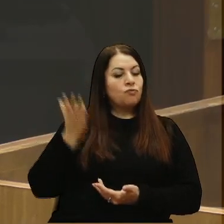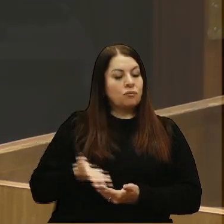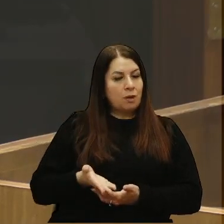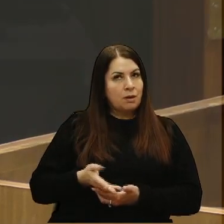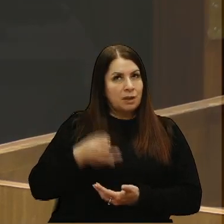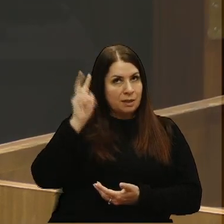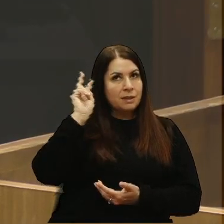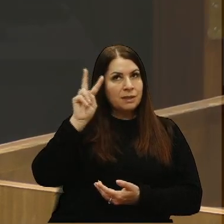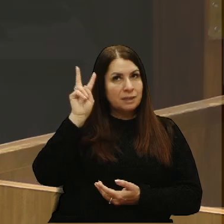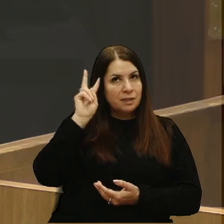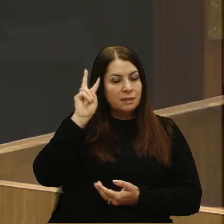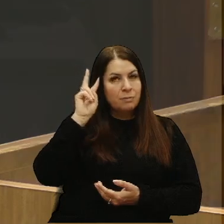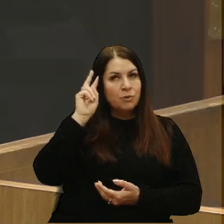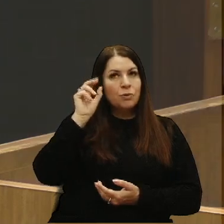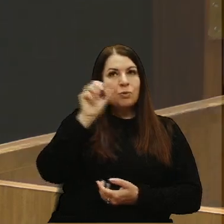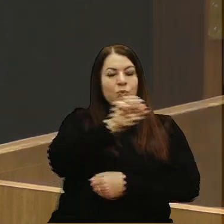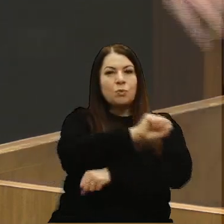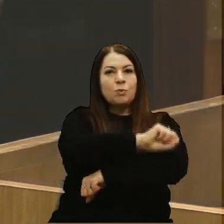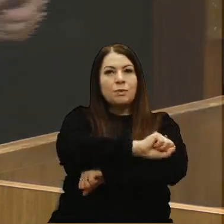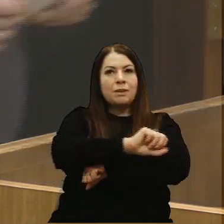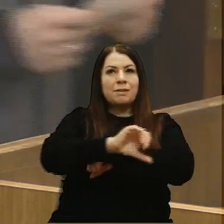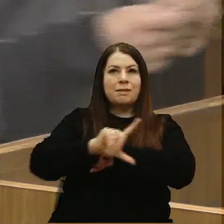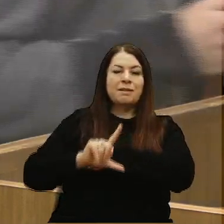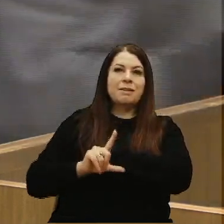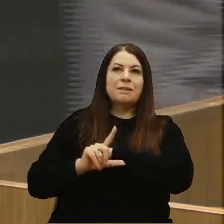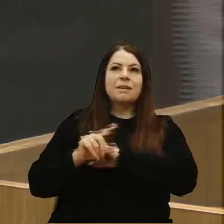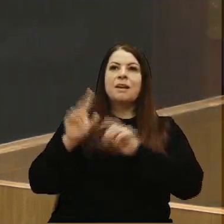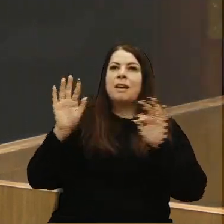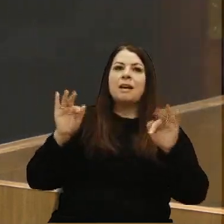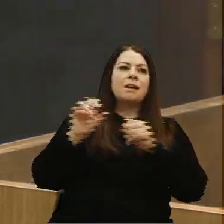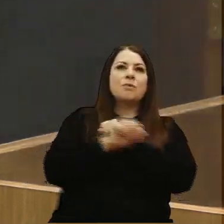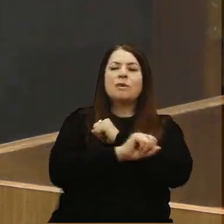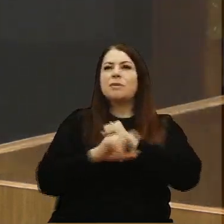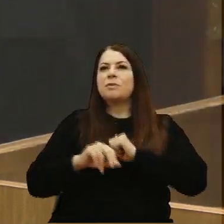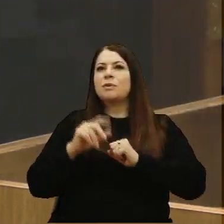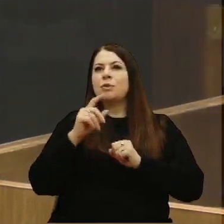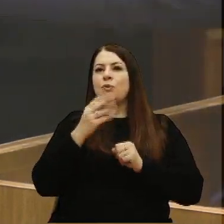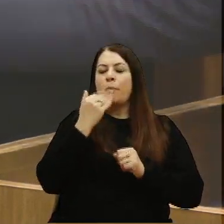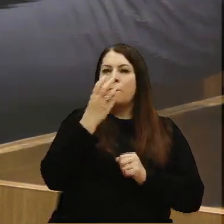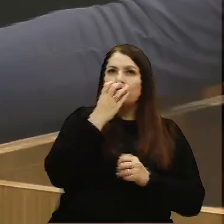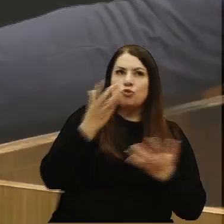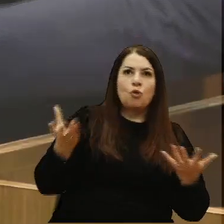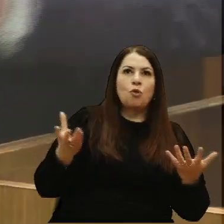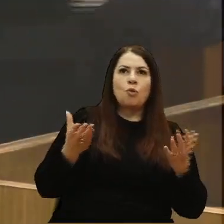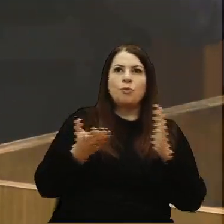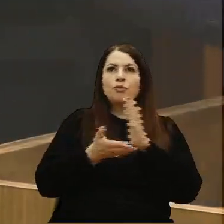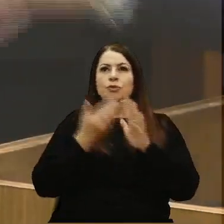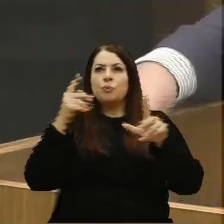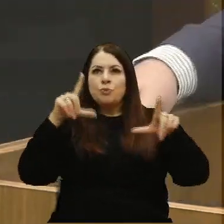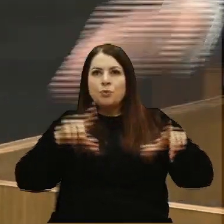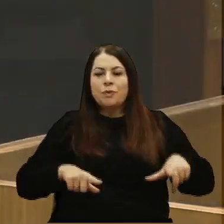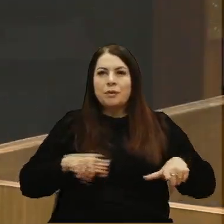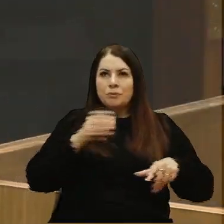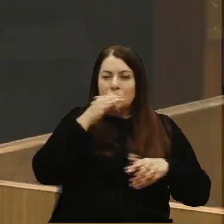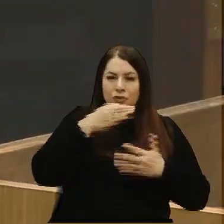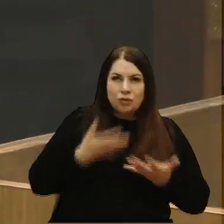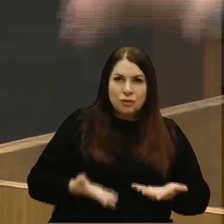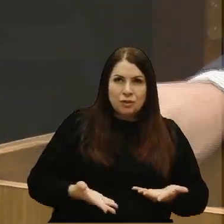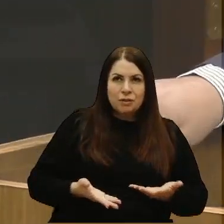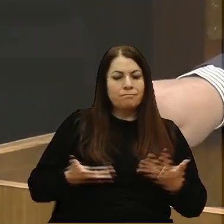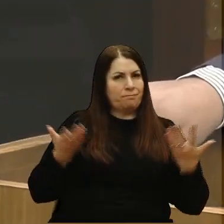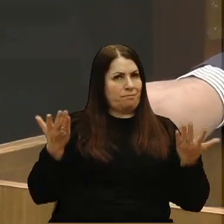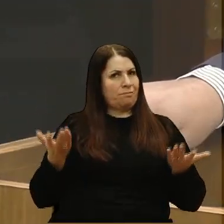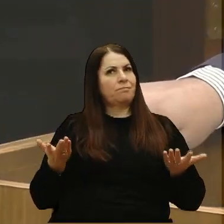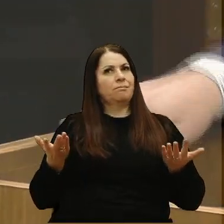Vocês lembram quando os senegaleses aqui chegaram? Ah, porque senegalês come cachorro, porque estão tirando o espaço dos caxienses. Mas vem